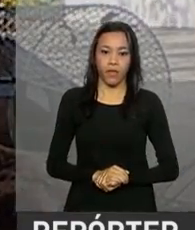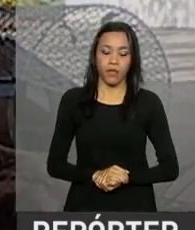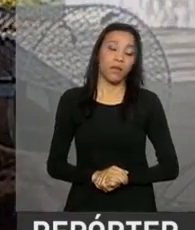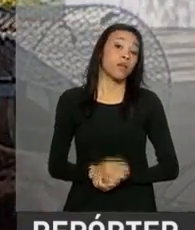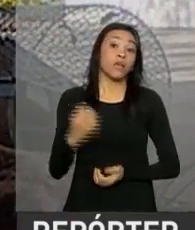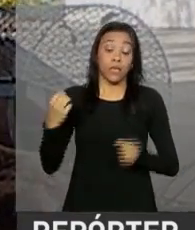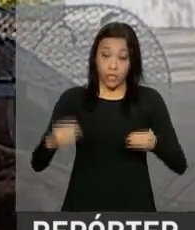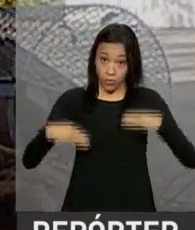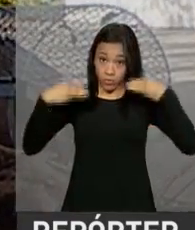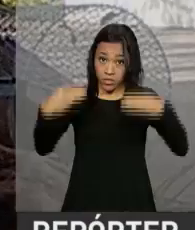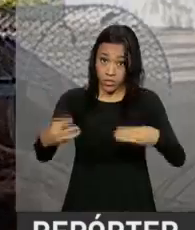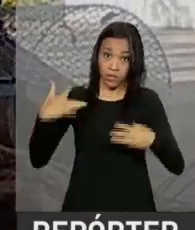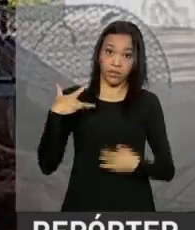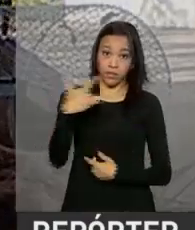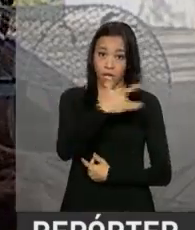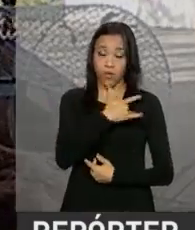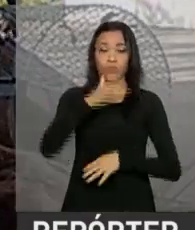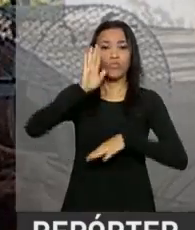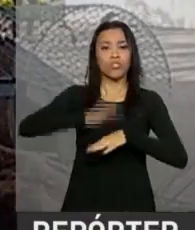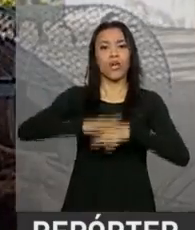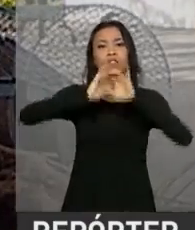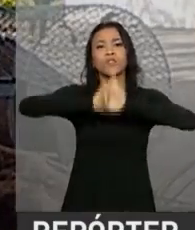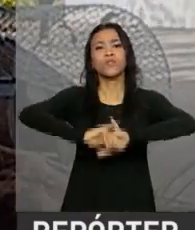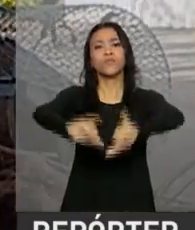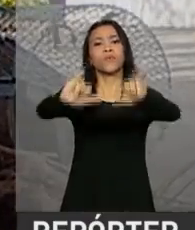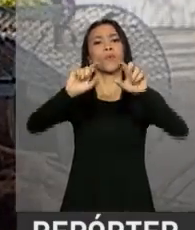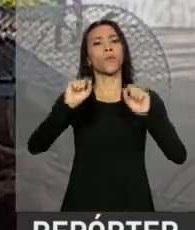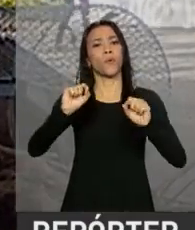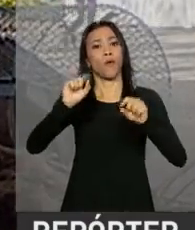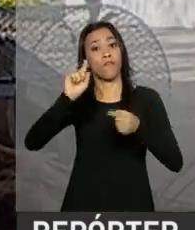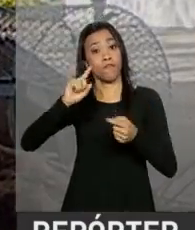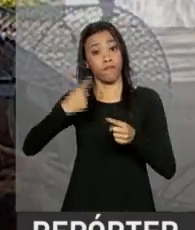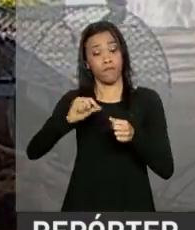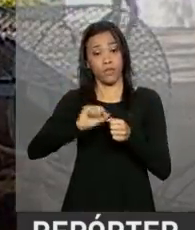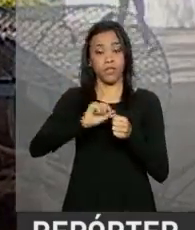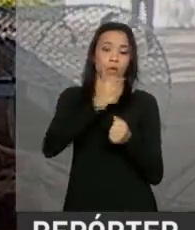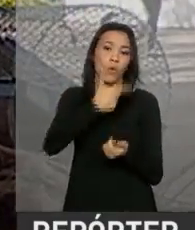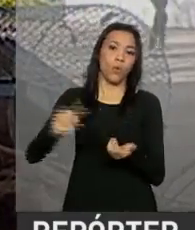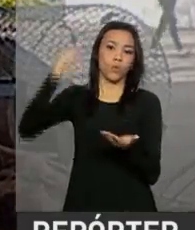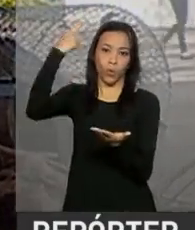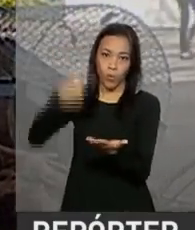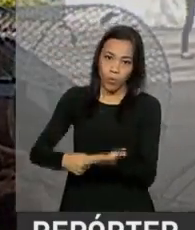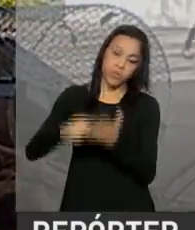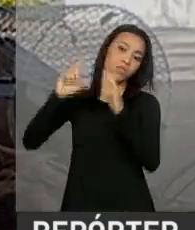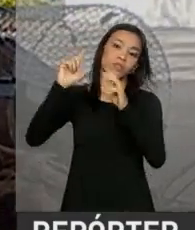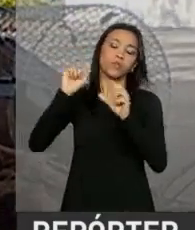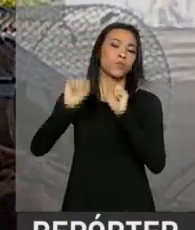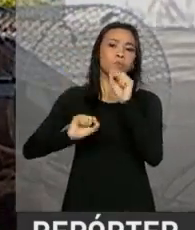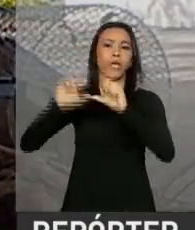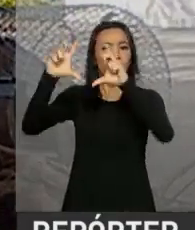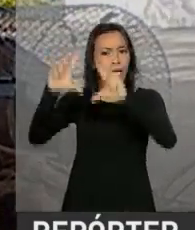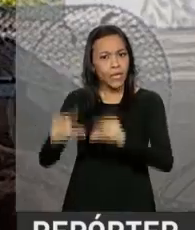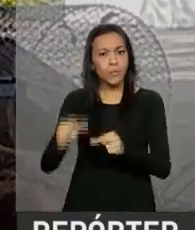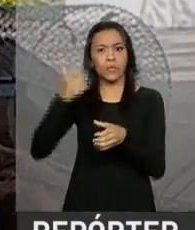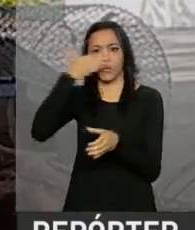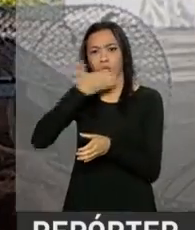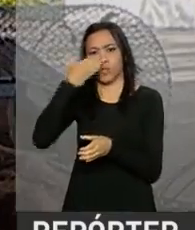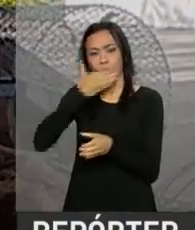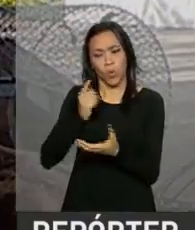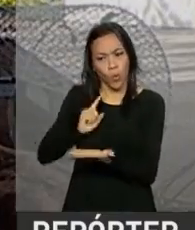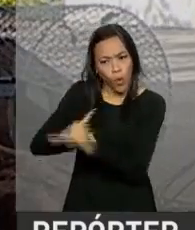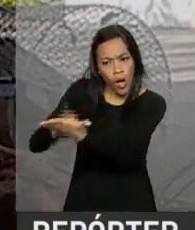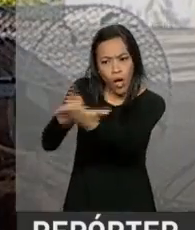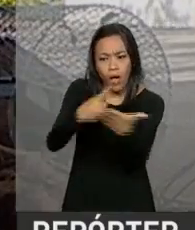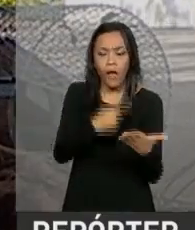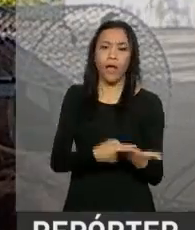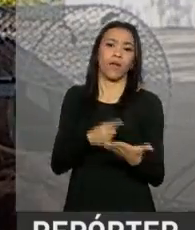E o Ministério da Saúde informou que pretende fazer outro acordo para redução do açúcar, outro acordo com as indústrias para